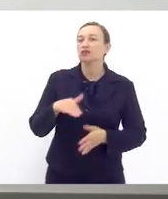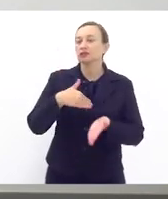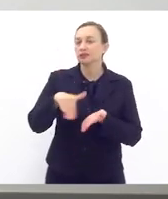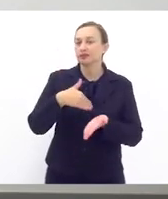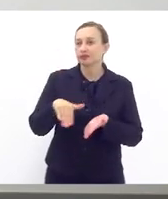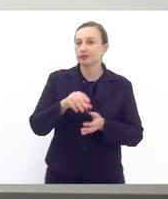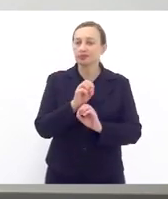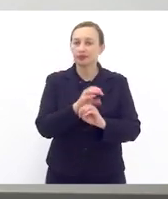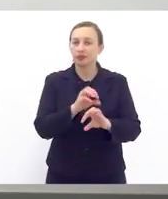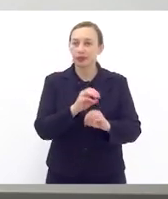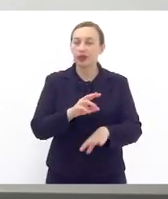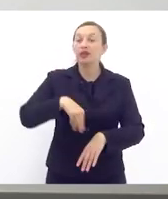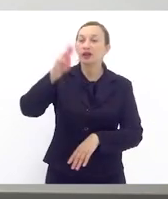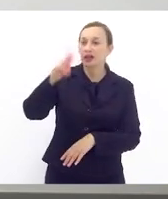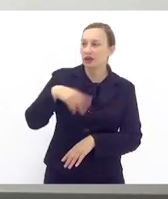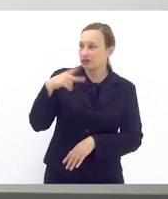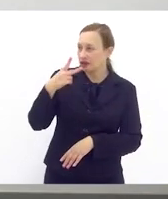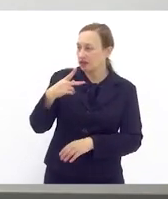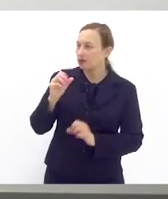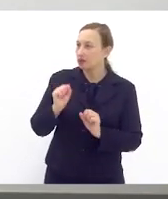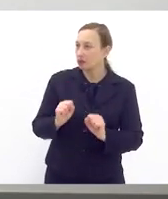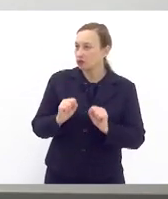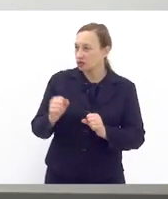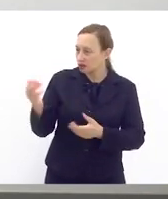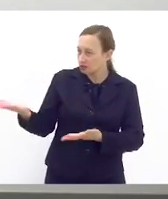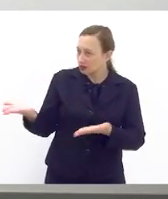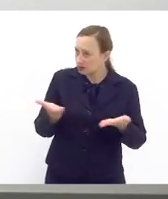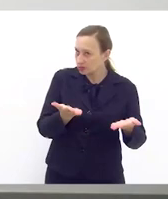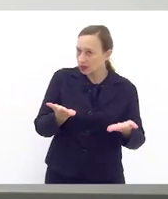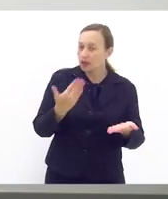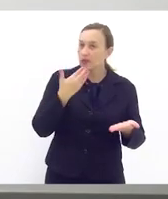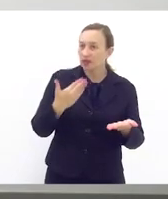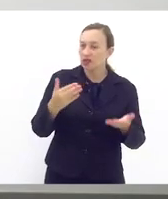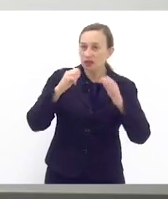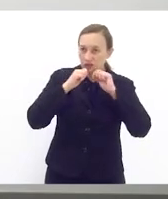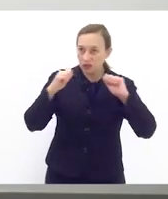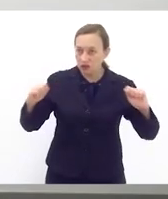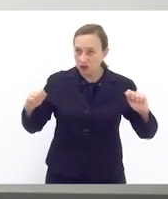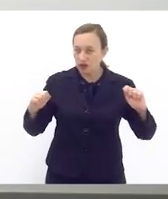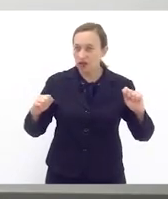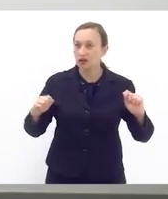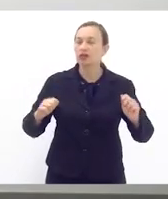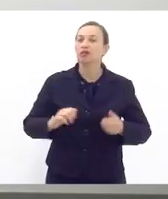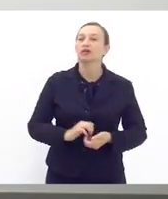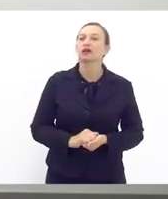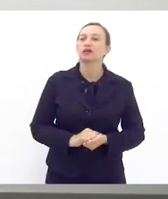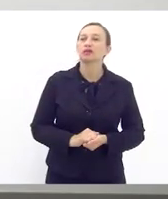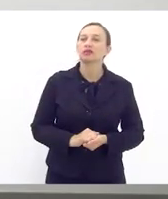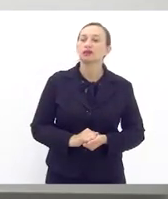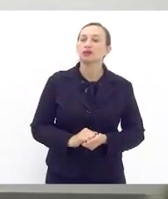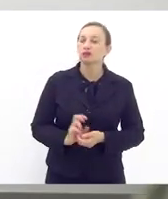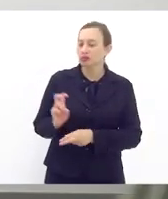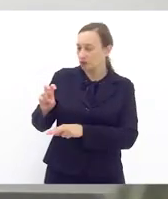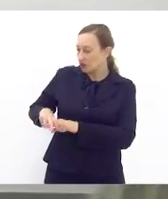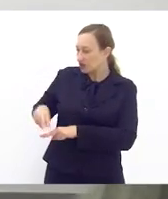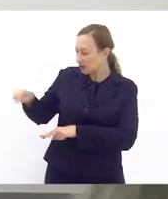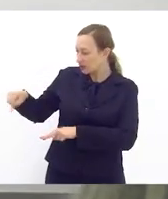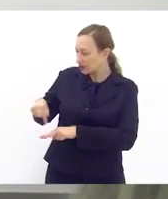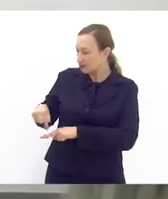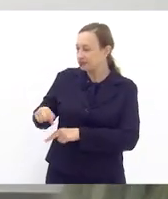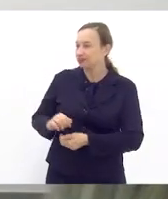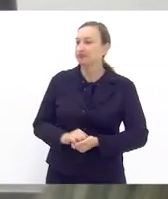favor se a senhora puder fazer gentileza que quer pedir assessoria para colocar uma cadeira aqui vamos